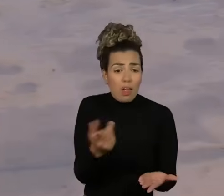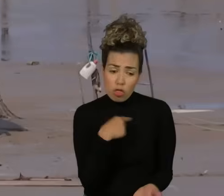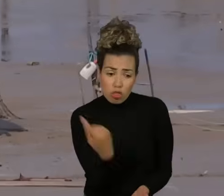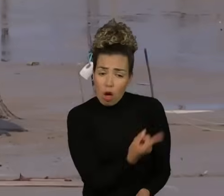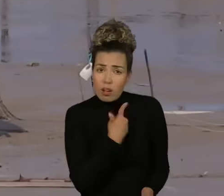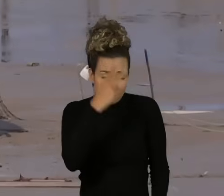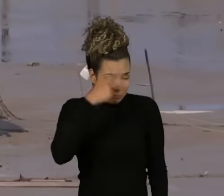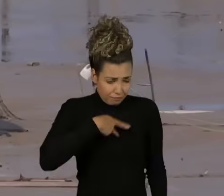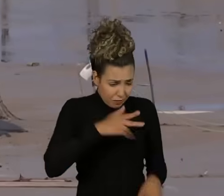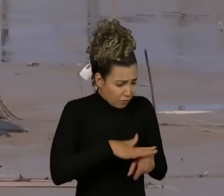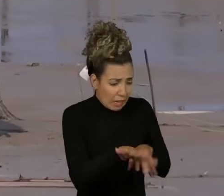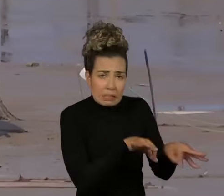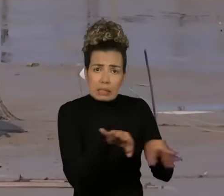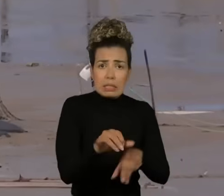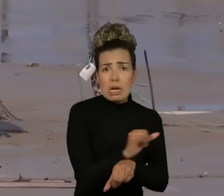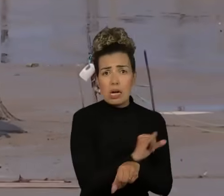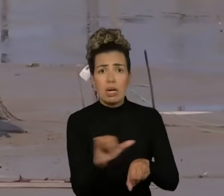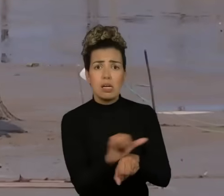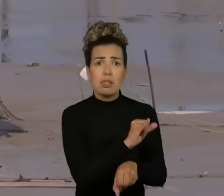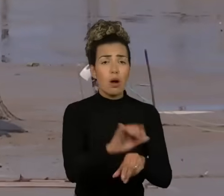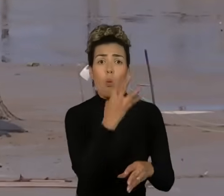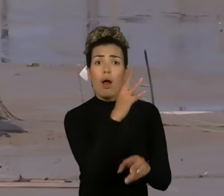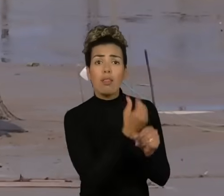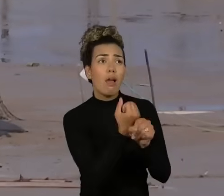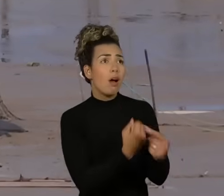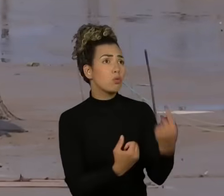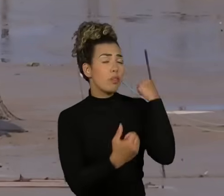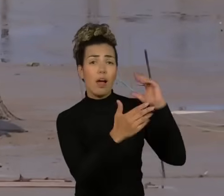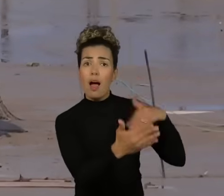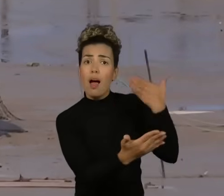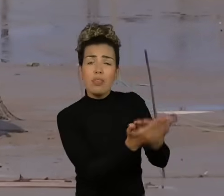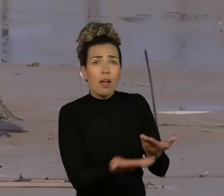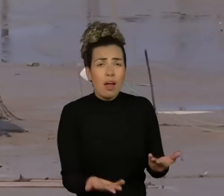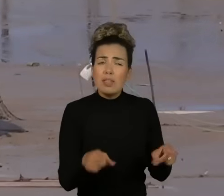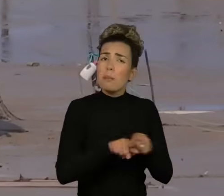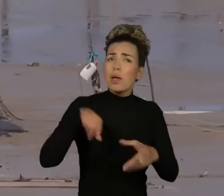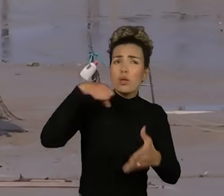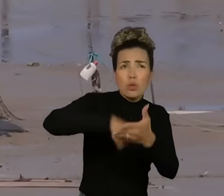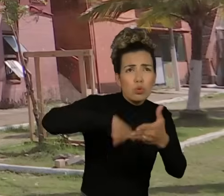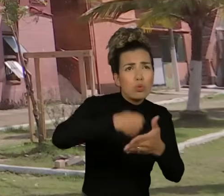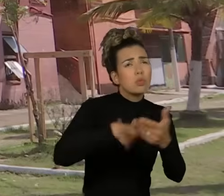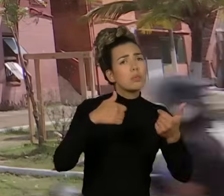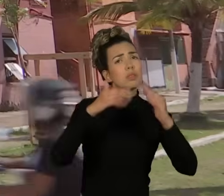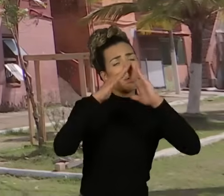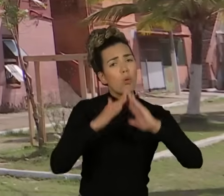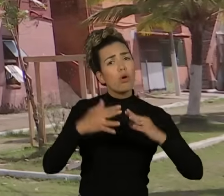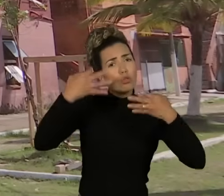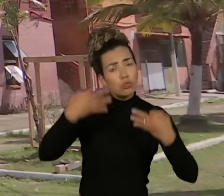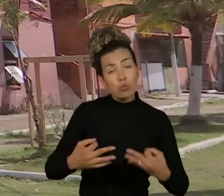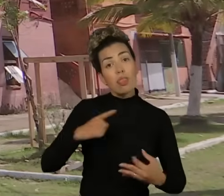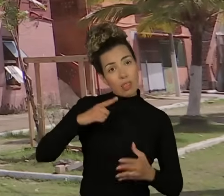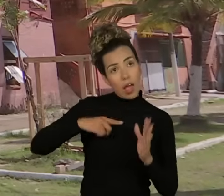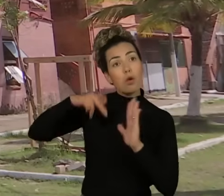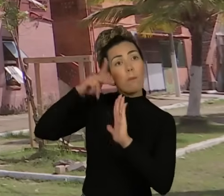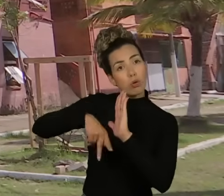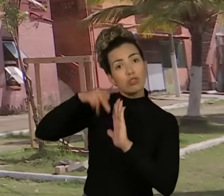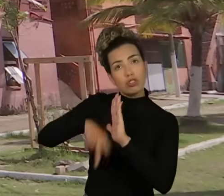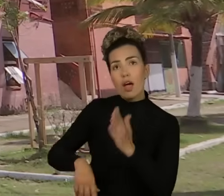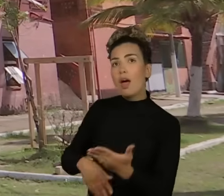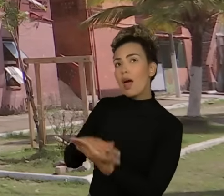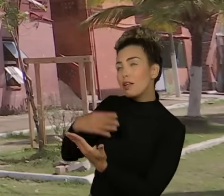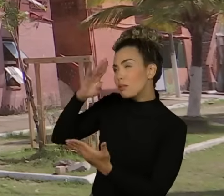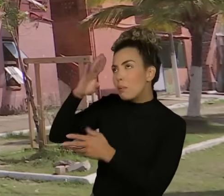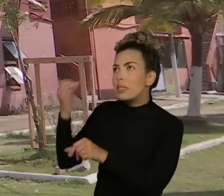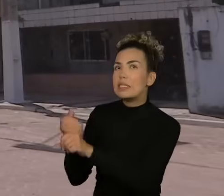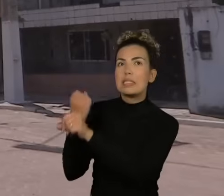que existe. E existe também uma luta por moradia digna, né? Que existe um projeto chamado Palafita Zero, que ainda não foi concluído, 20